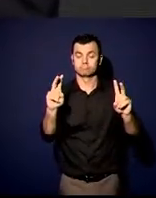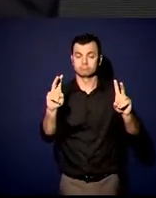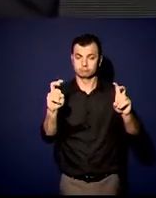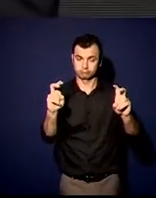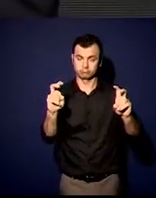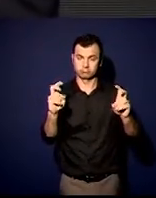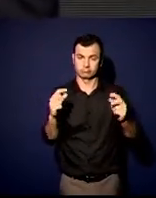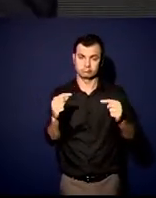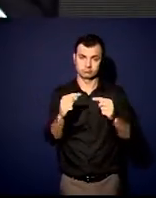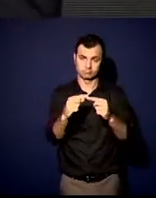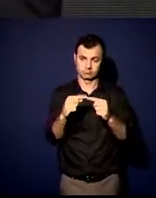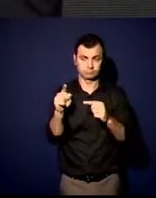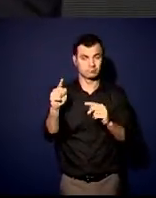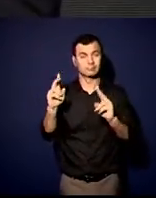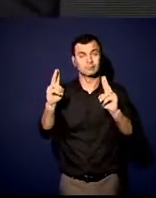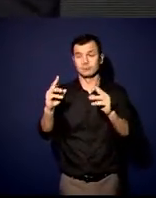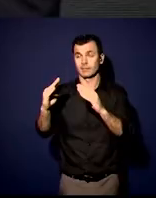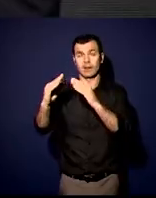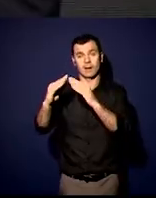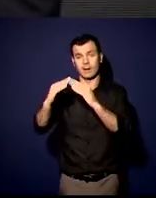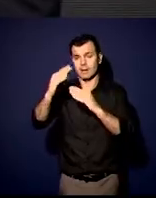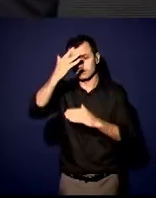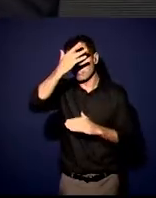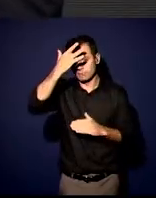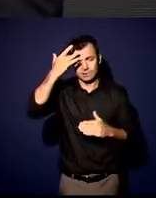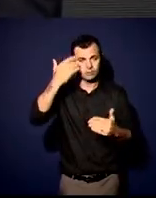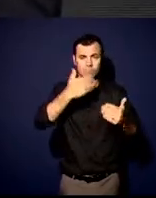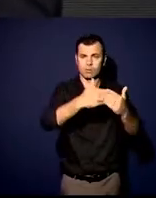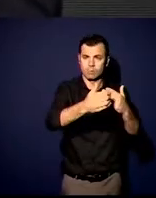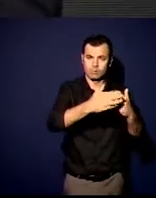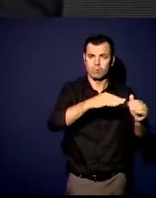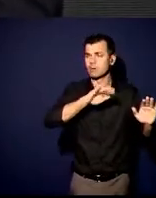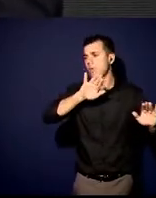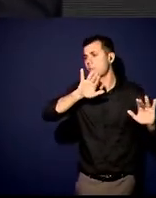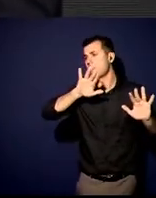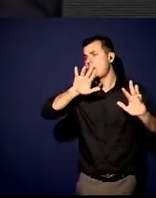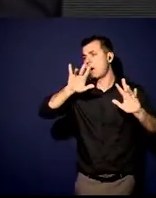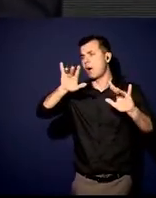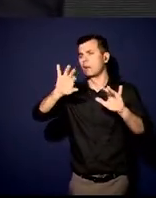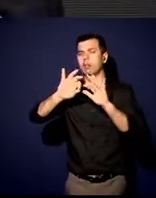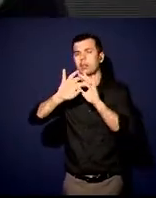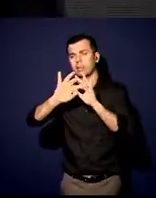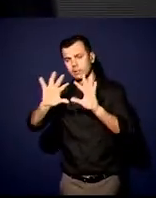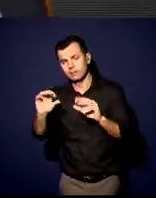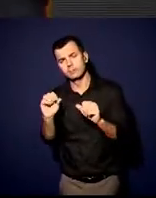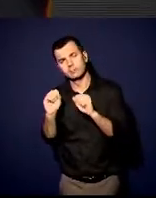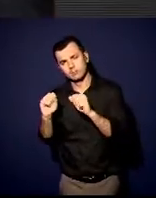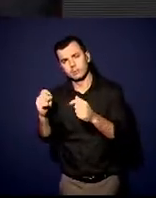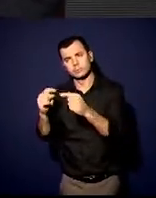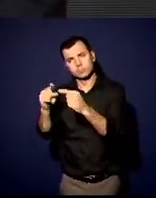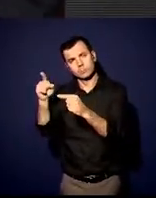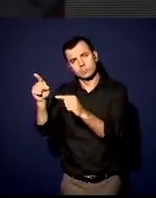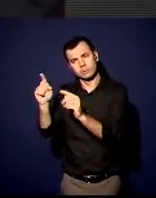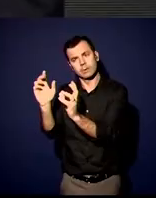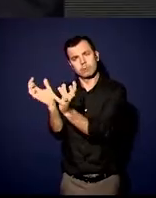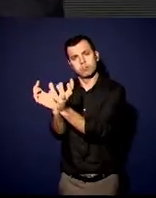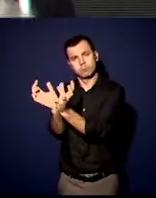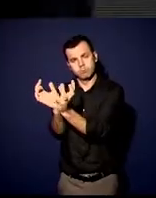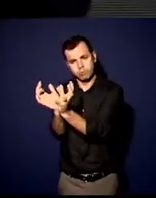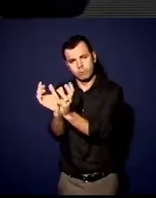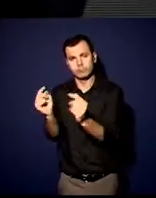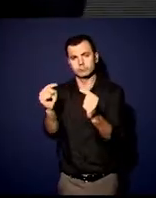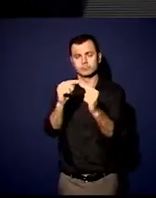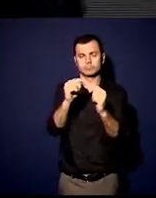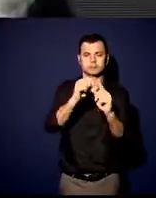é a casa que todos têm acesso a casa do povo é uma casa que representa o retrato da sociedade